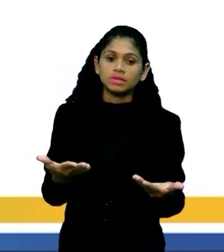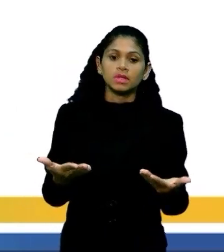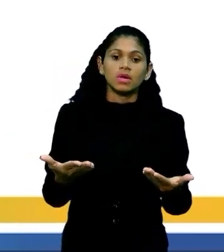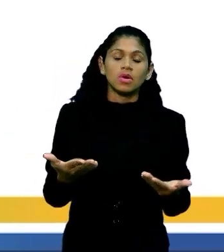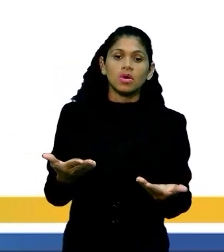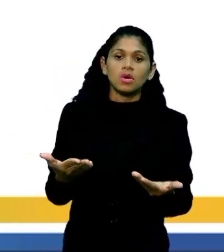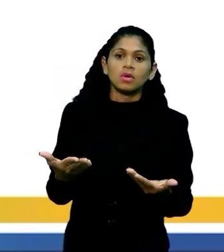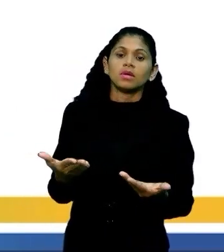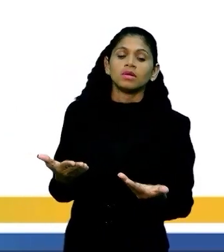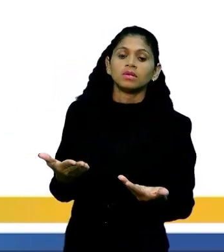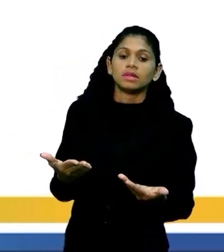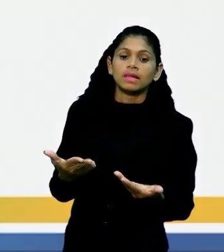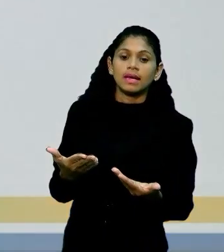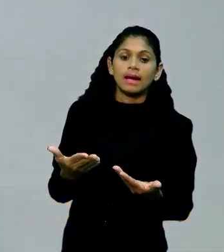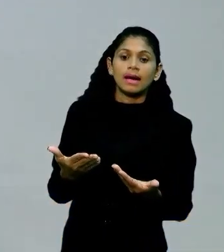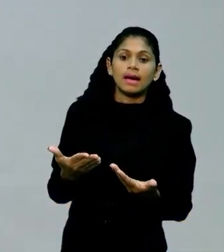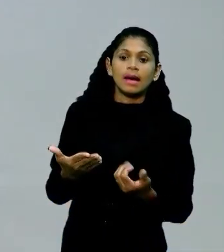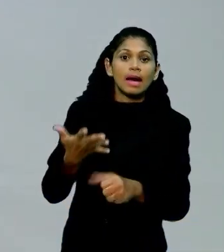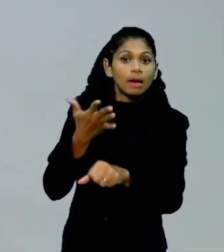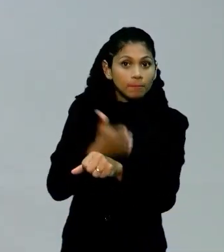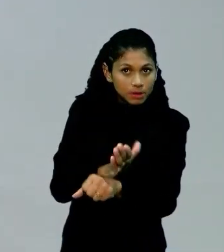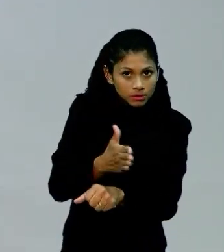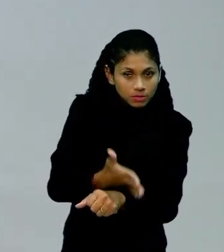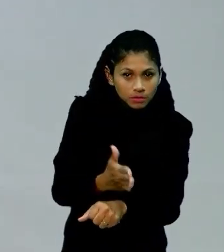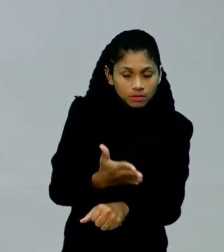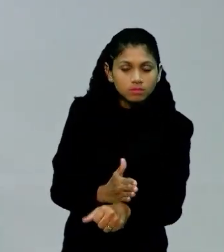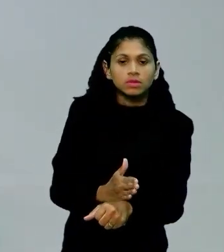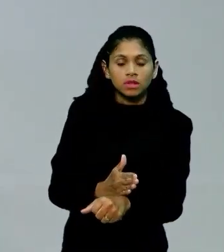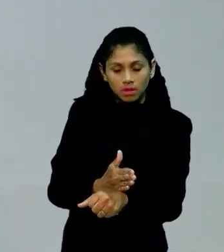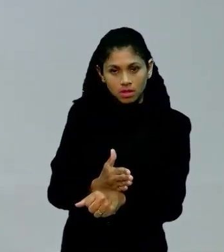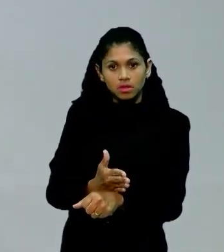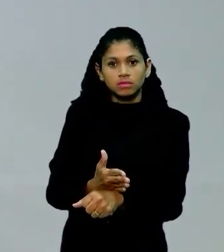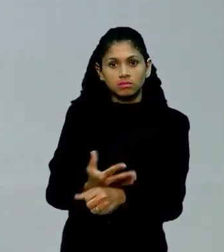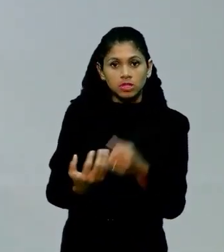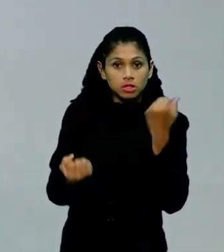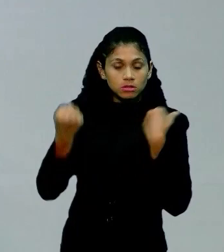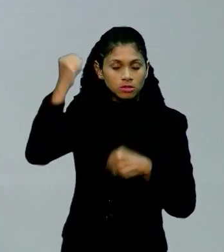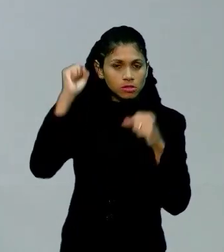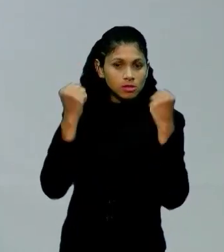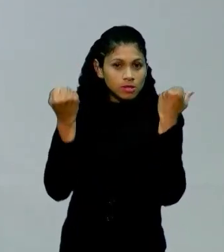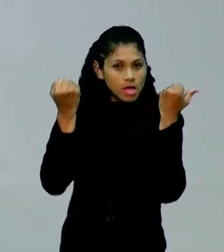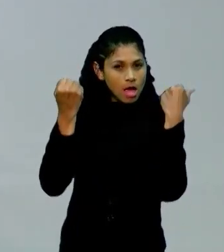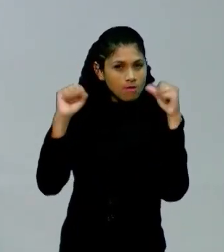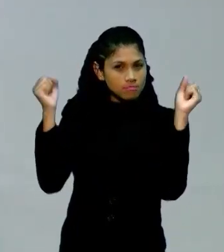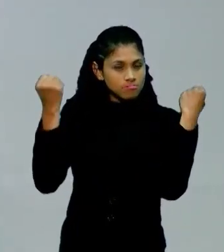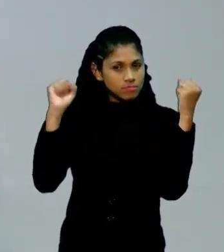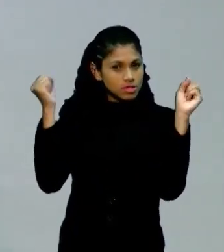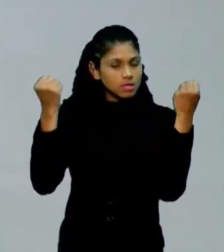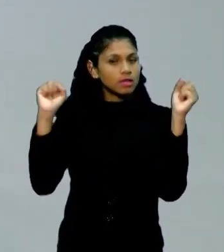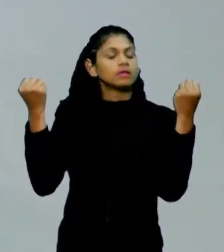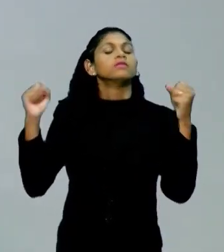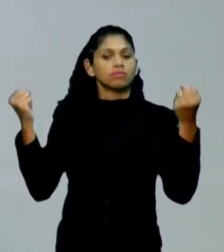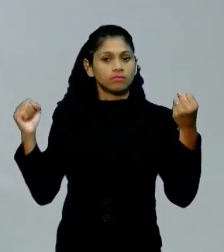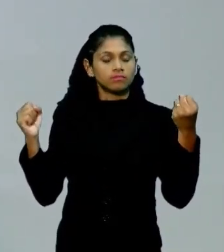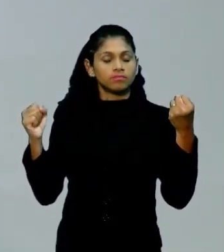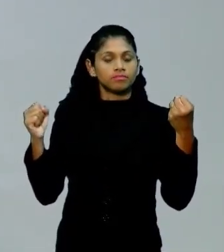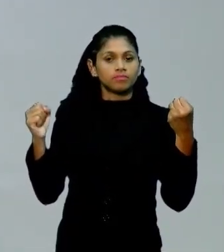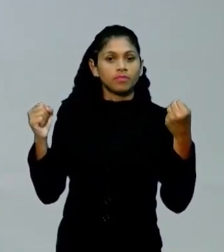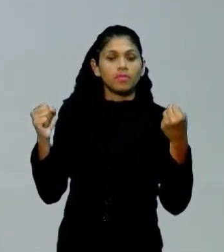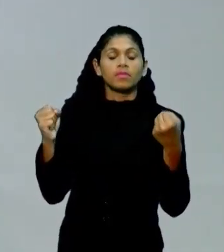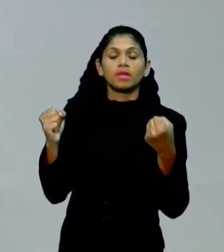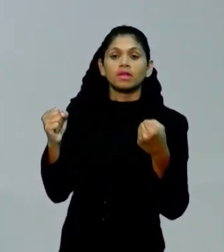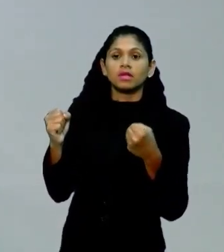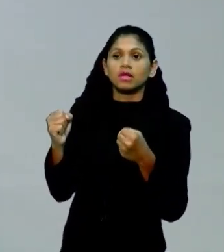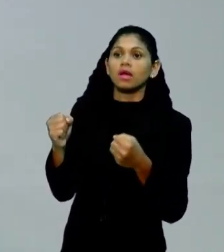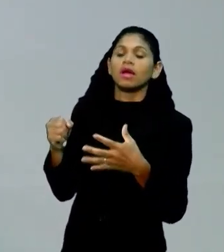aplicação que é botar a mão na massa que é fazer os exercícios é importante a gente pegar aquele saber e sistematizar ele pegar e botar